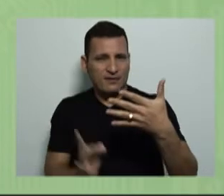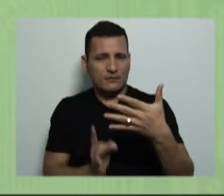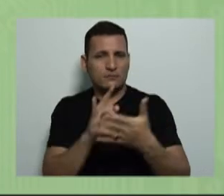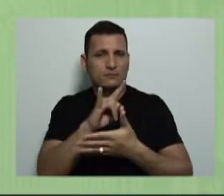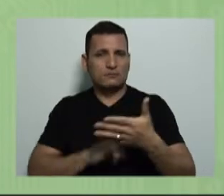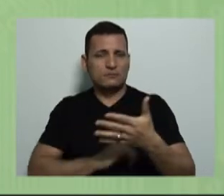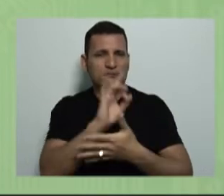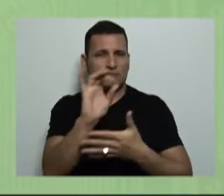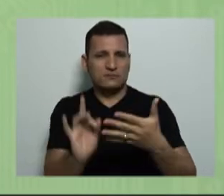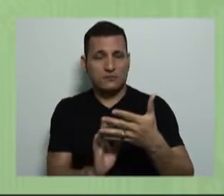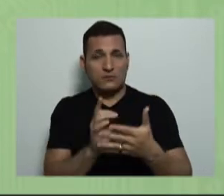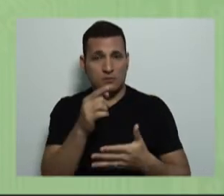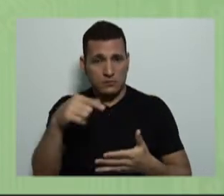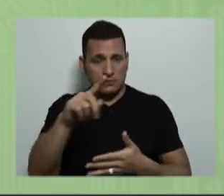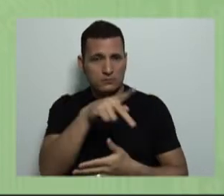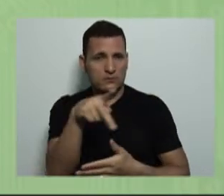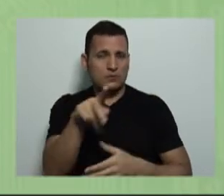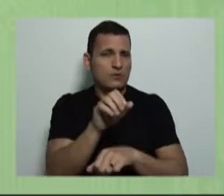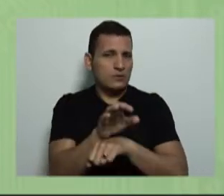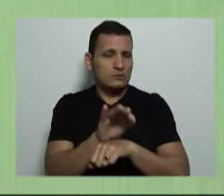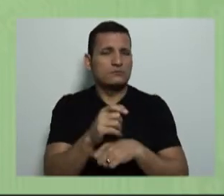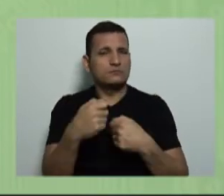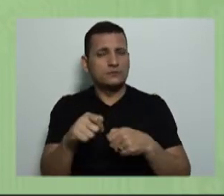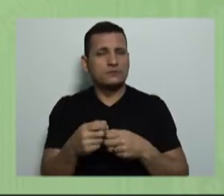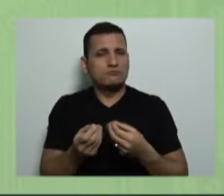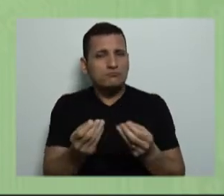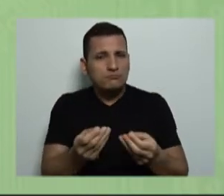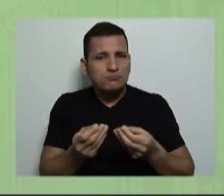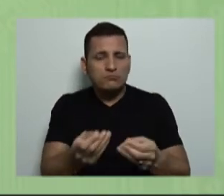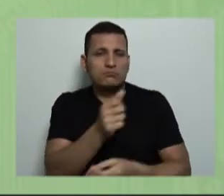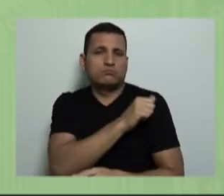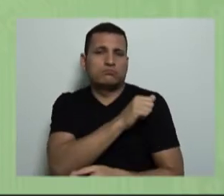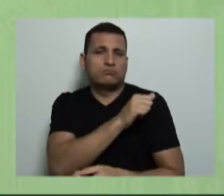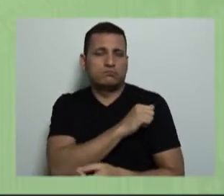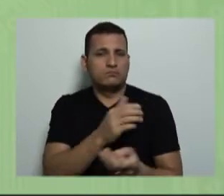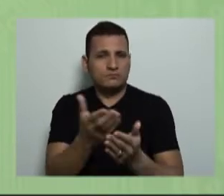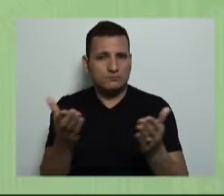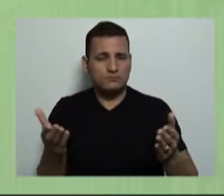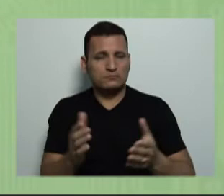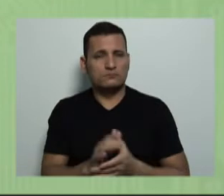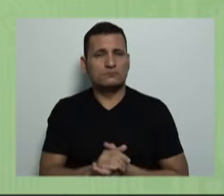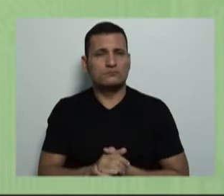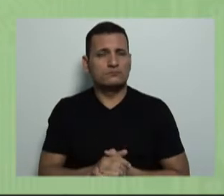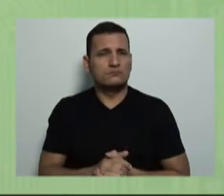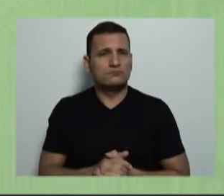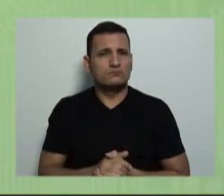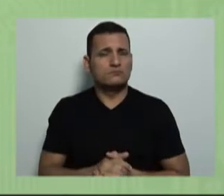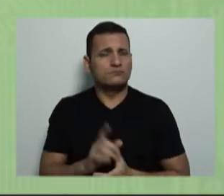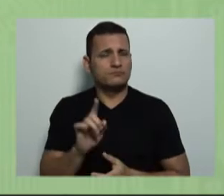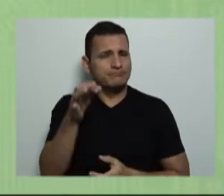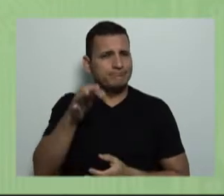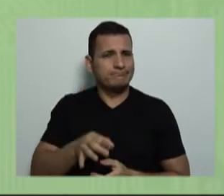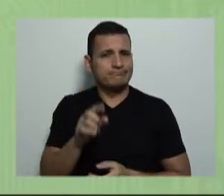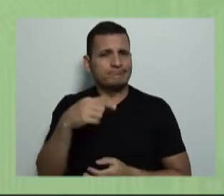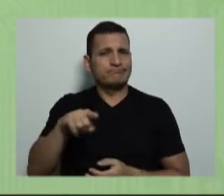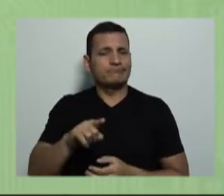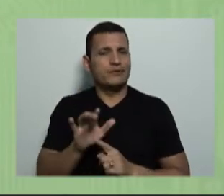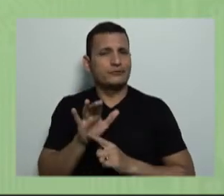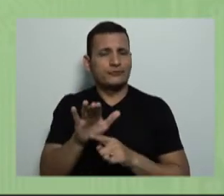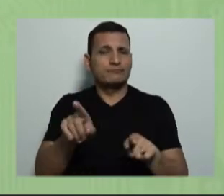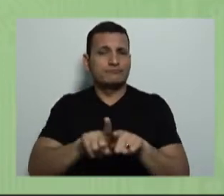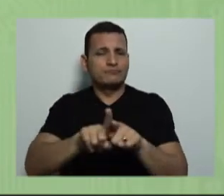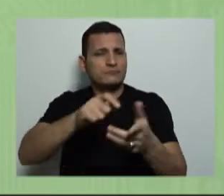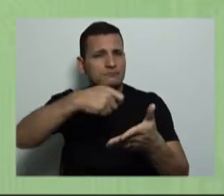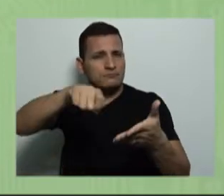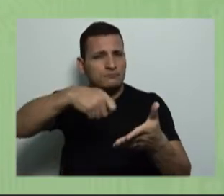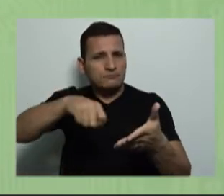vocês, enquanto orientadores, vão ter que estar encaminhando aí para os alunos de vocês. Com certeza, vocês vão ter que ajudá-los a preencher também essa